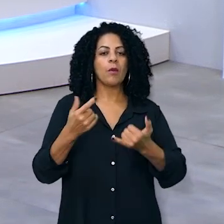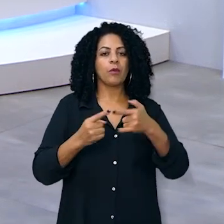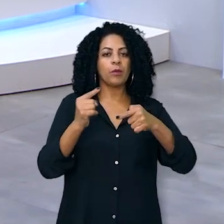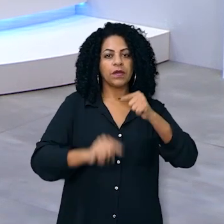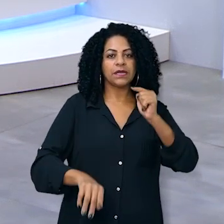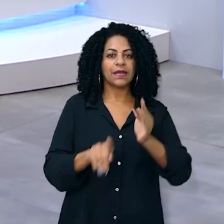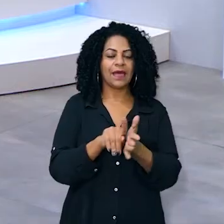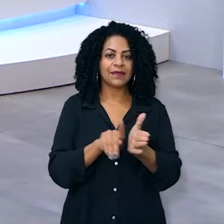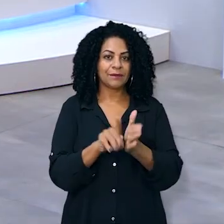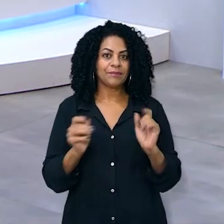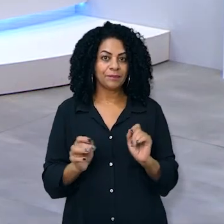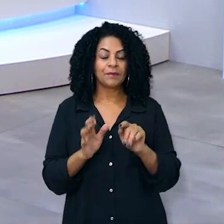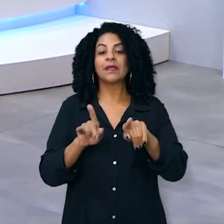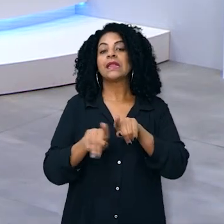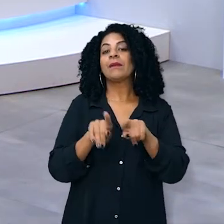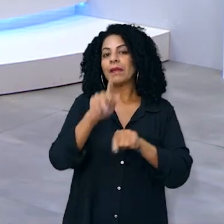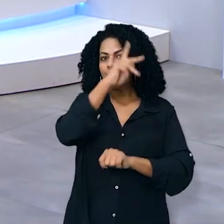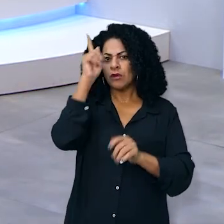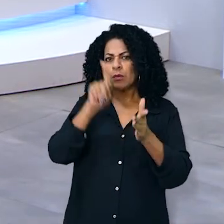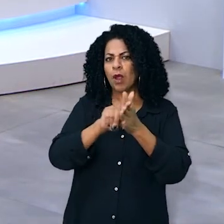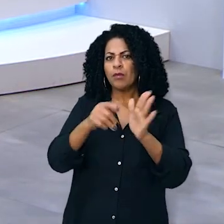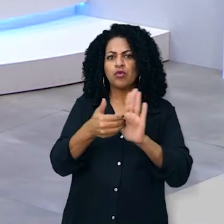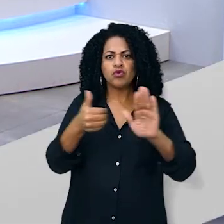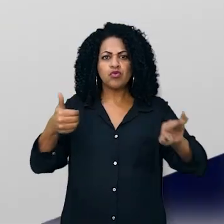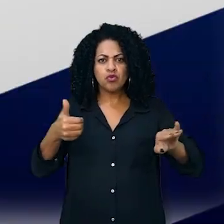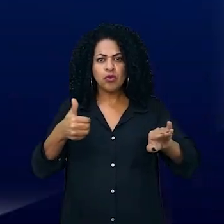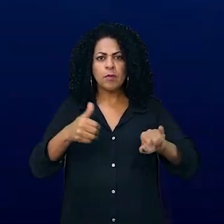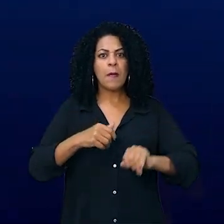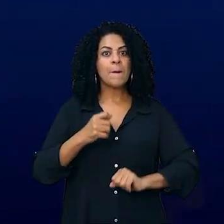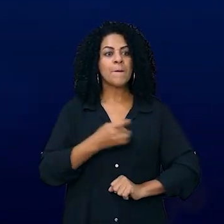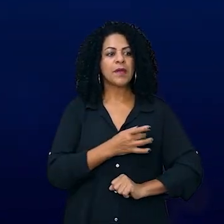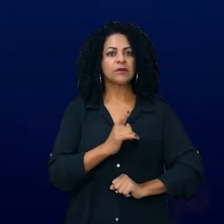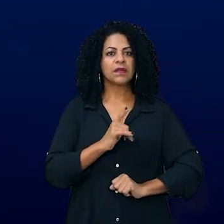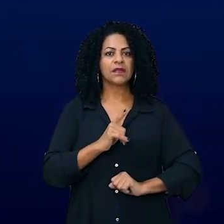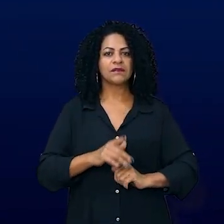dia da audiência tem pena de confissão afastada.